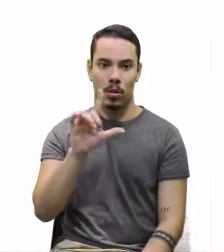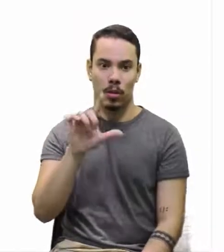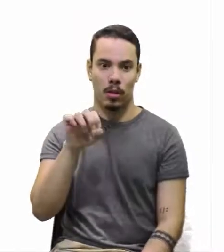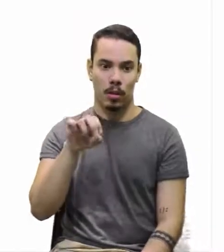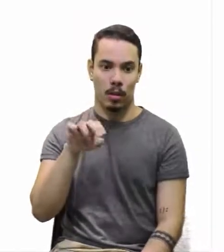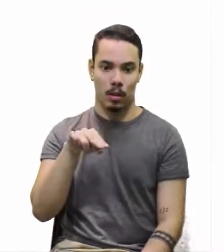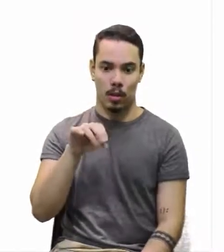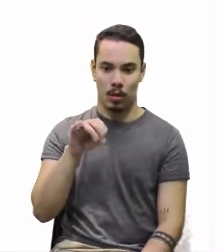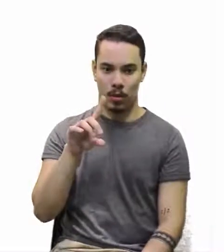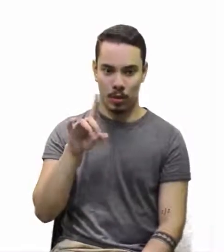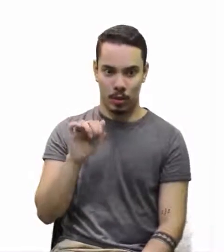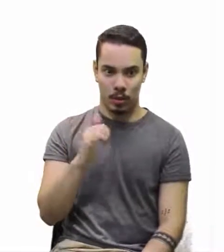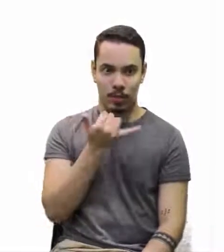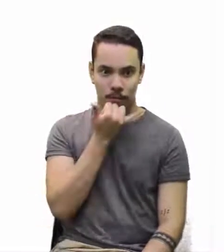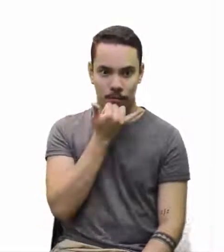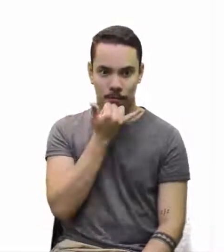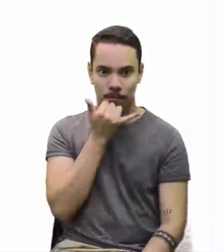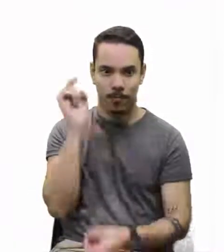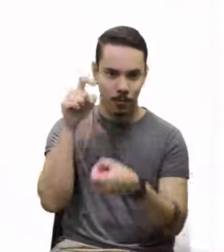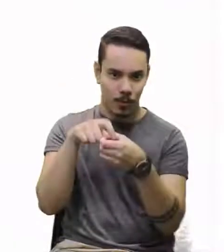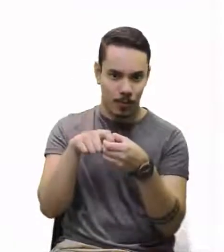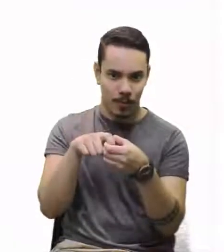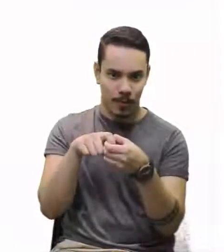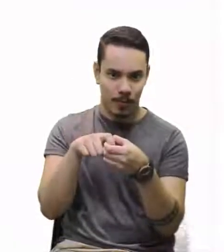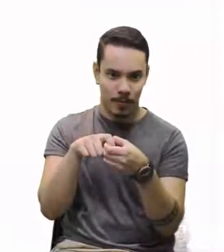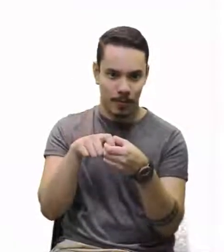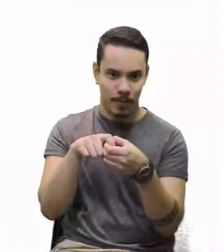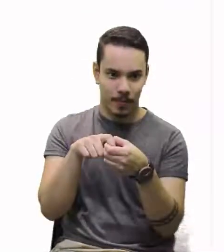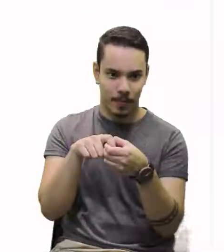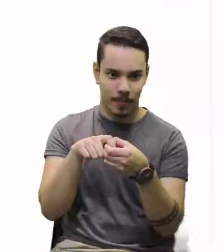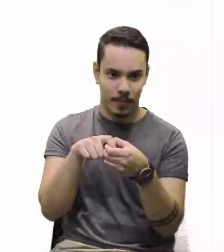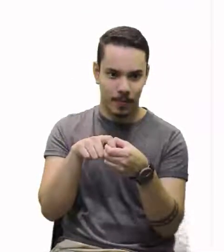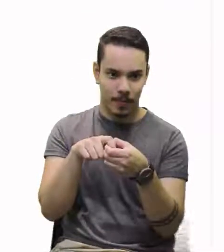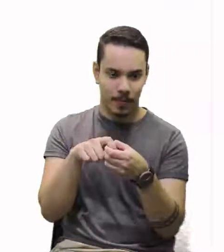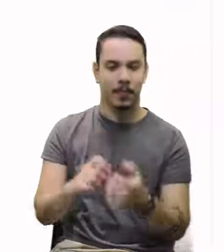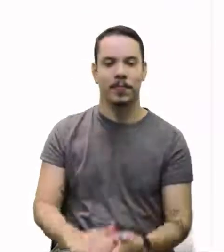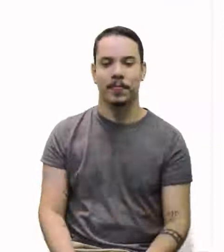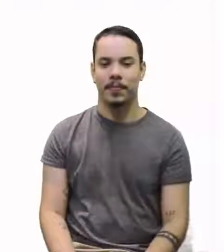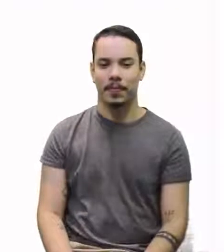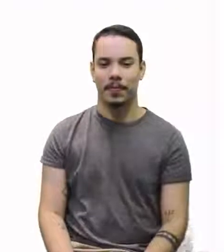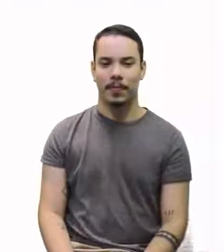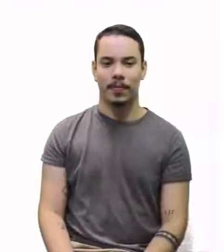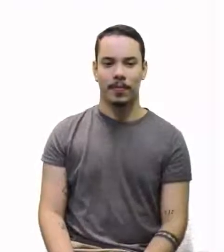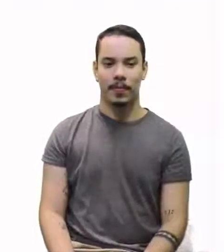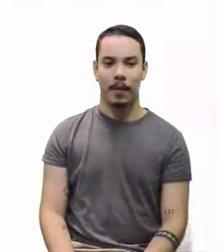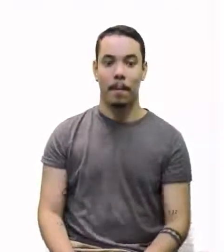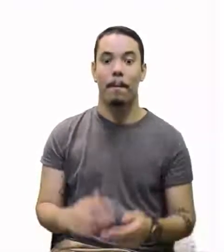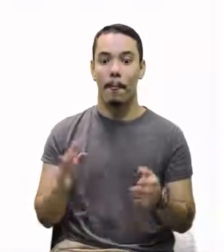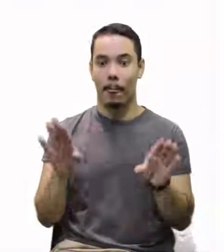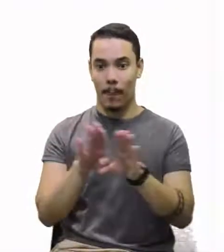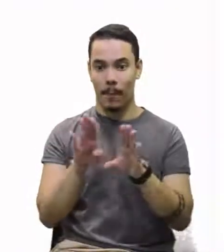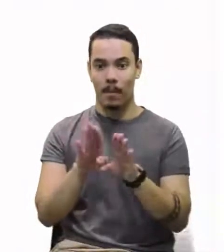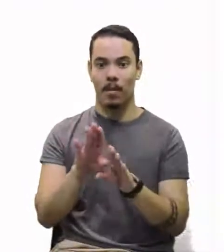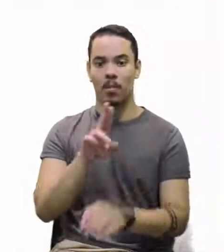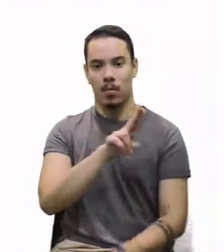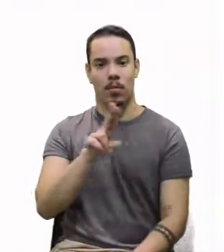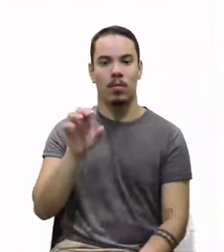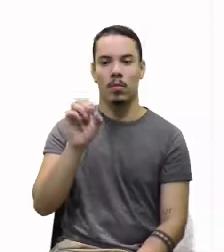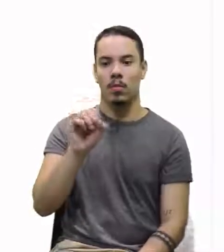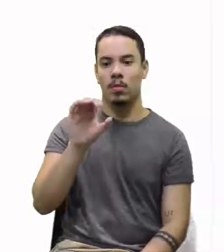Opa, desculpa aí. Voltando aqui. Vamos lá. O indutor, também chamado de solenoide...